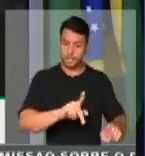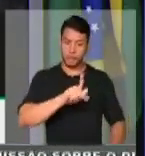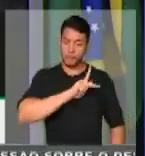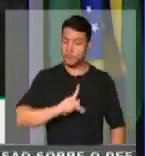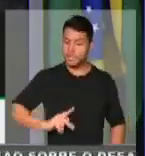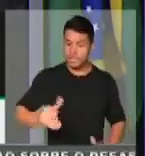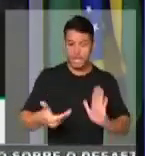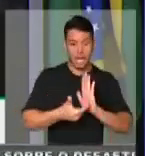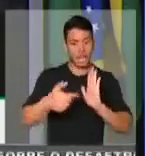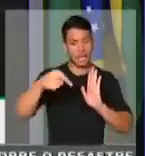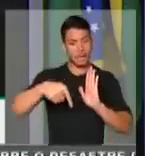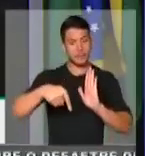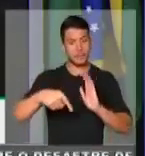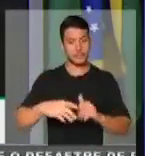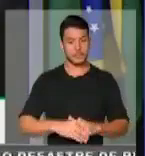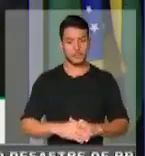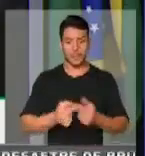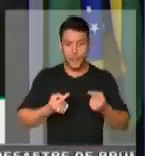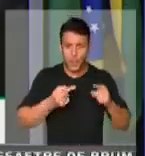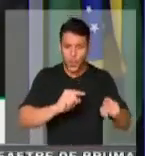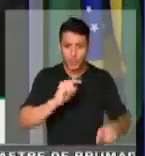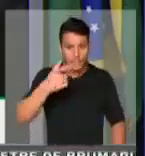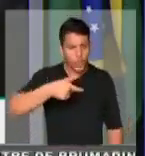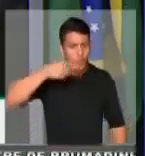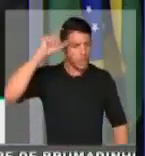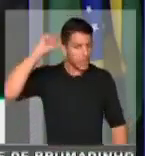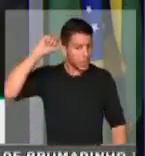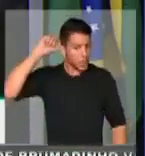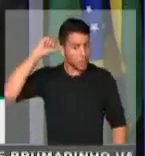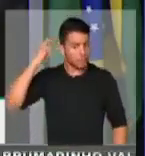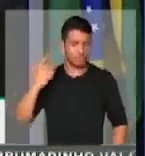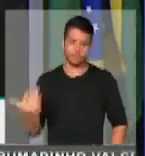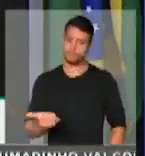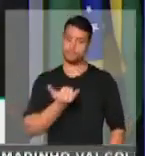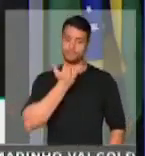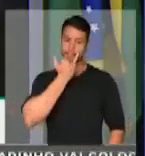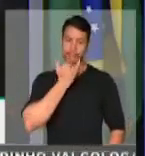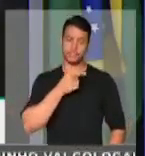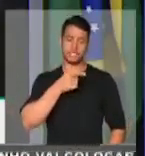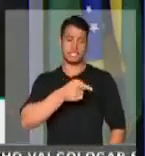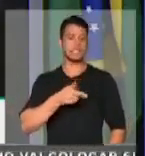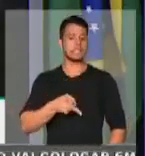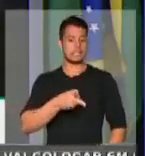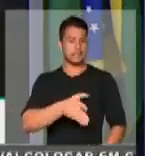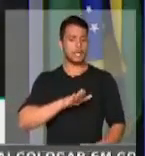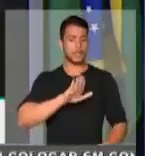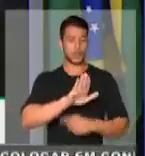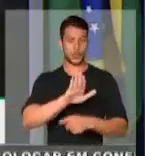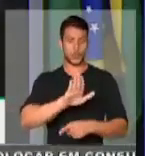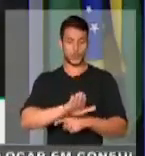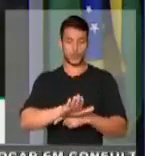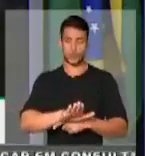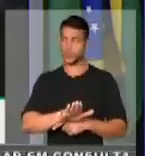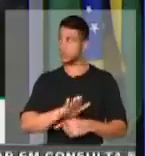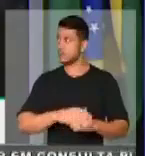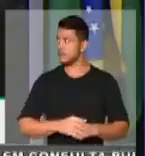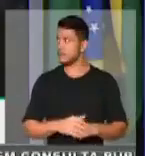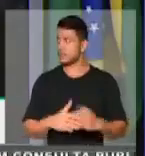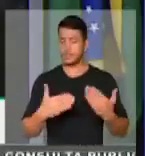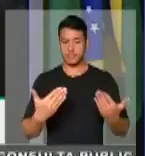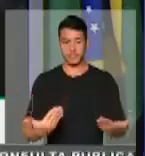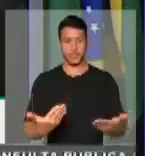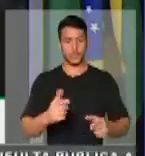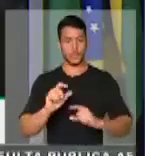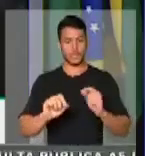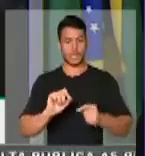Rodrigo Maia. Logo contra Rodrigo Maia, um dos mais ardorosos defensores da reforma da Previdência. Ataques